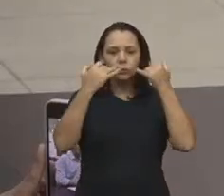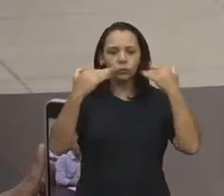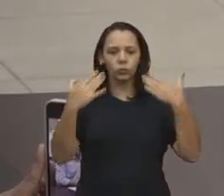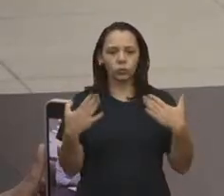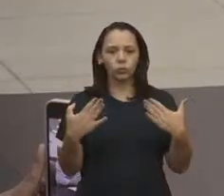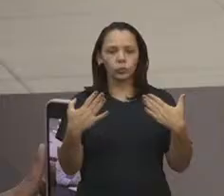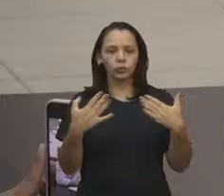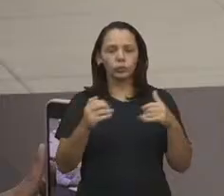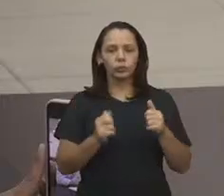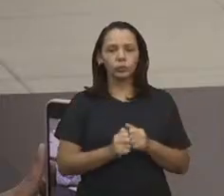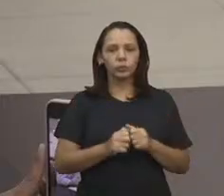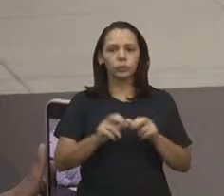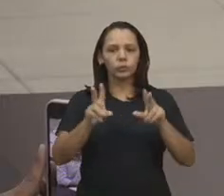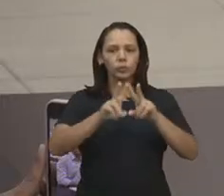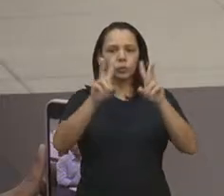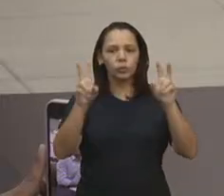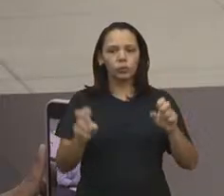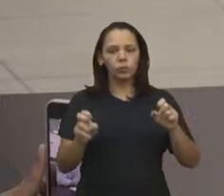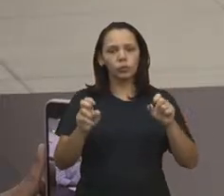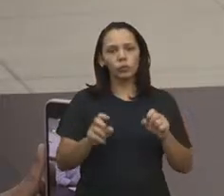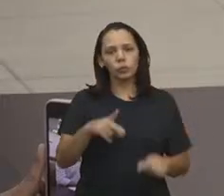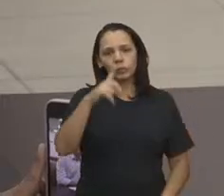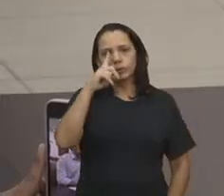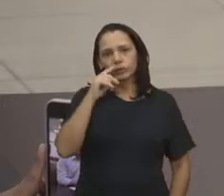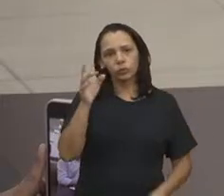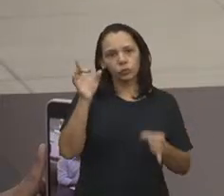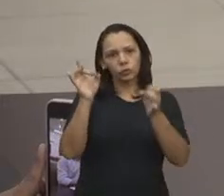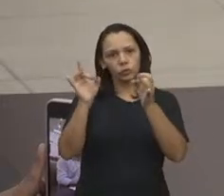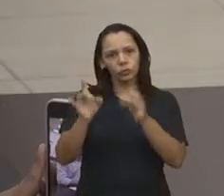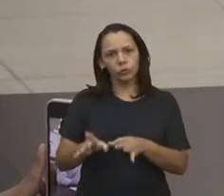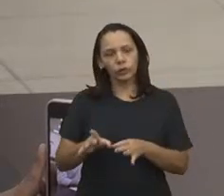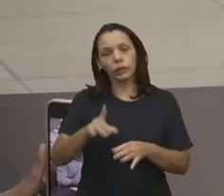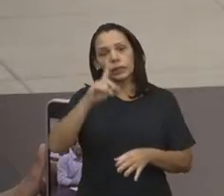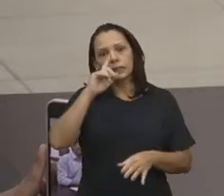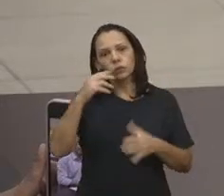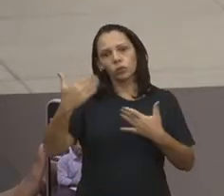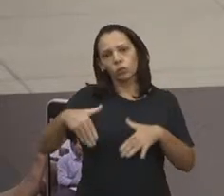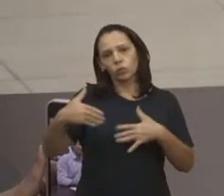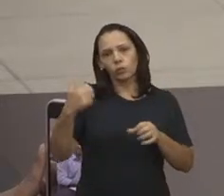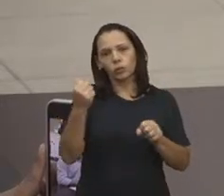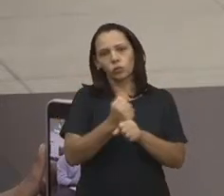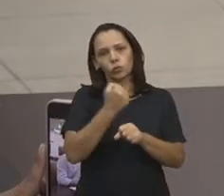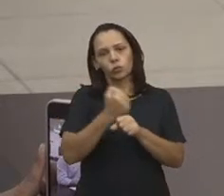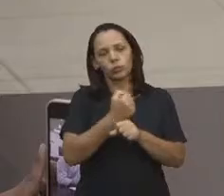trata do descarte de resíduo de material de construção